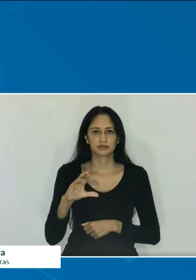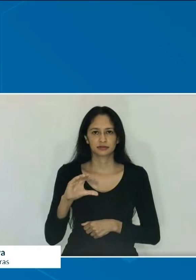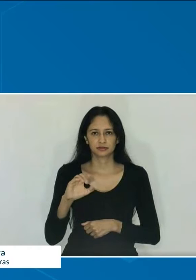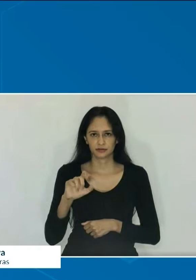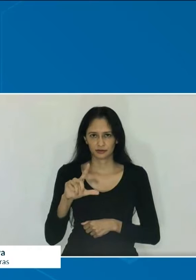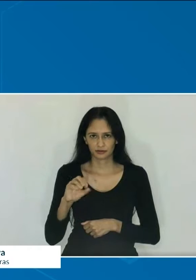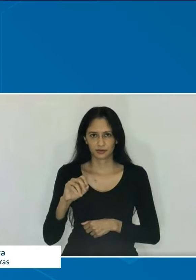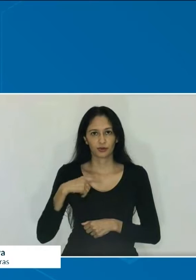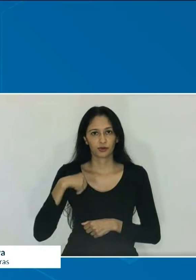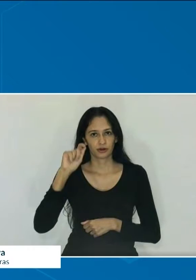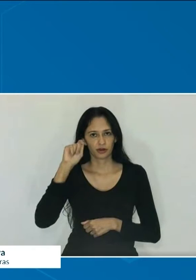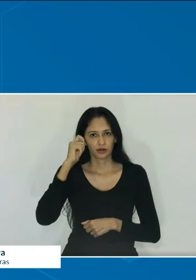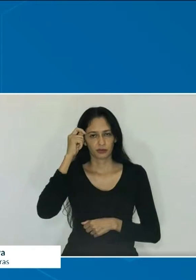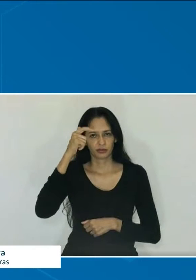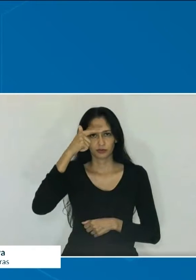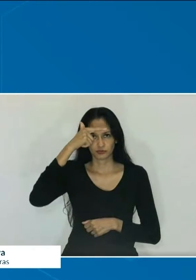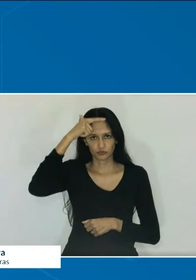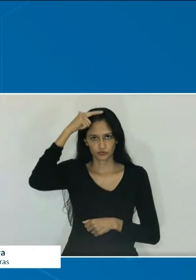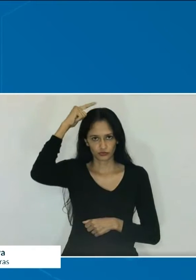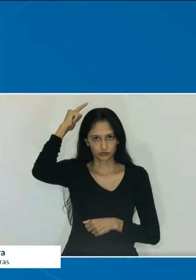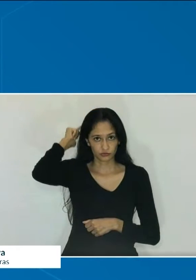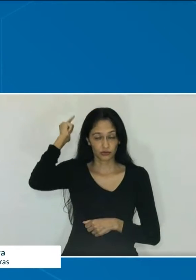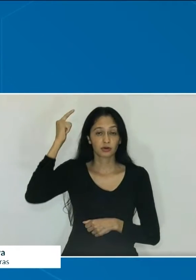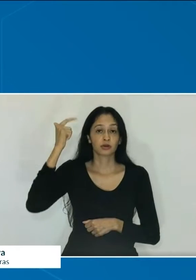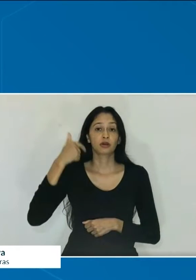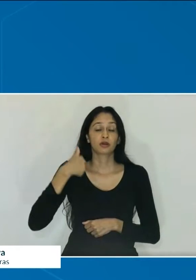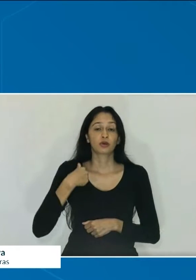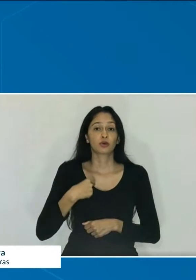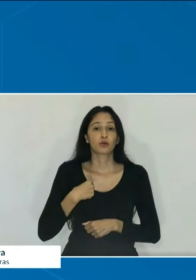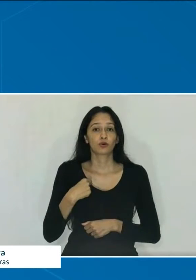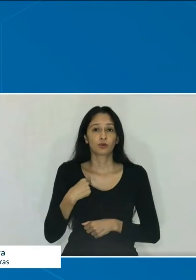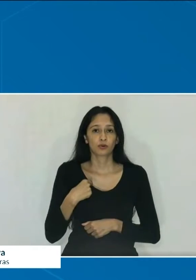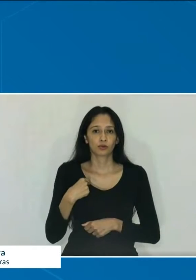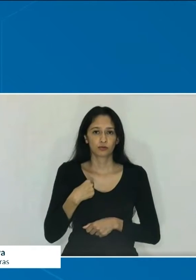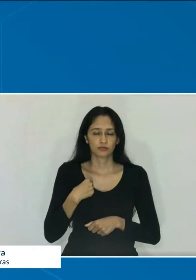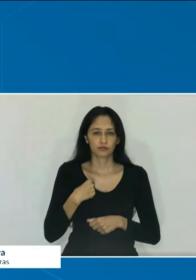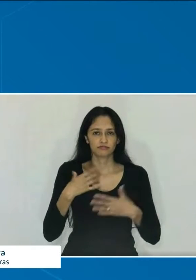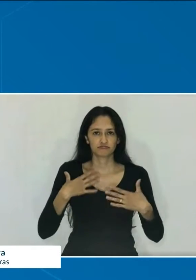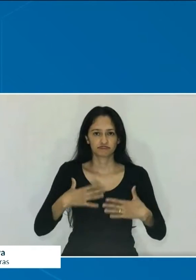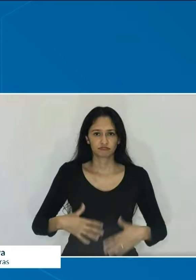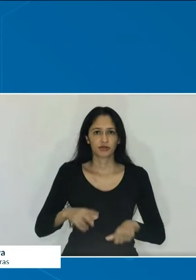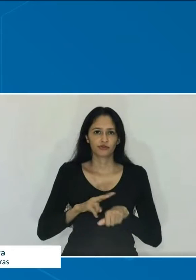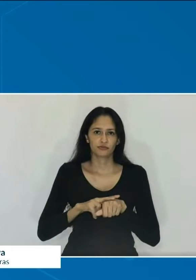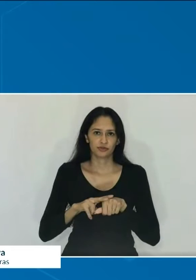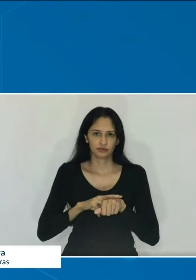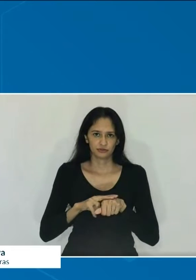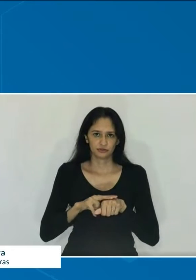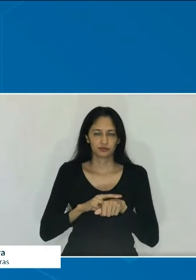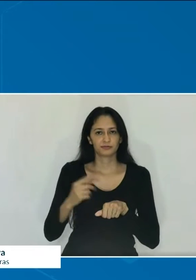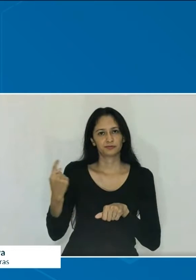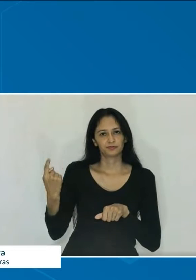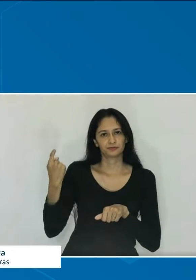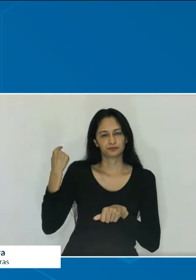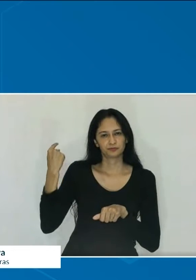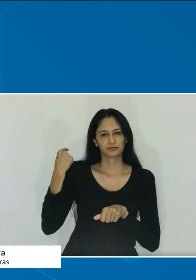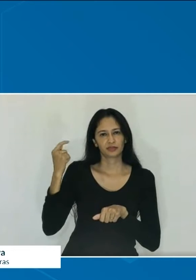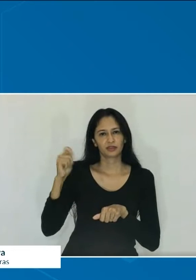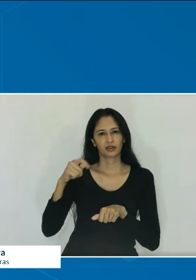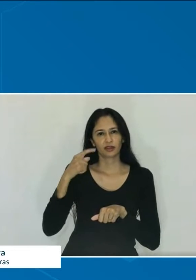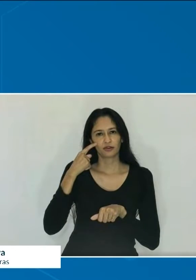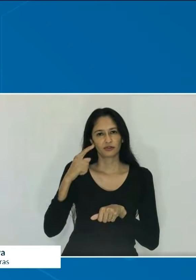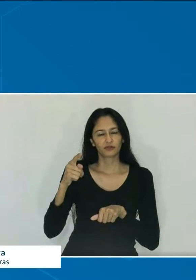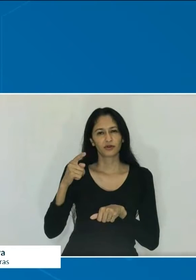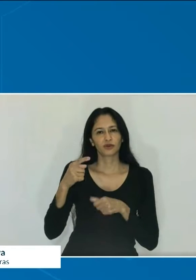negro, tenho os cabelos raspados, estou vestindo uma camiseta na cor verde. Atrás de mim é possível ver o cenário do